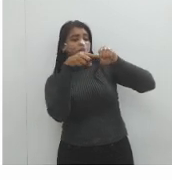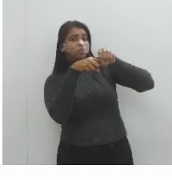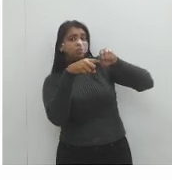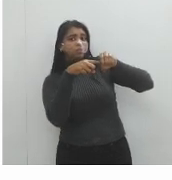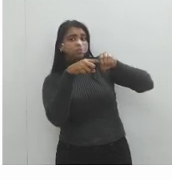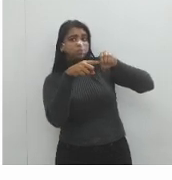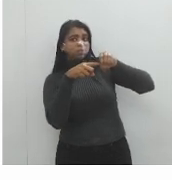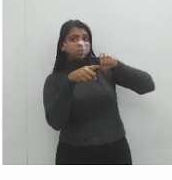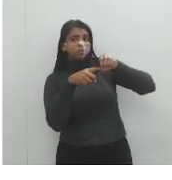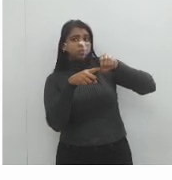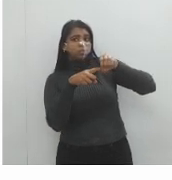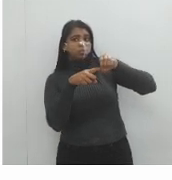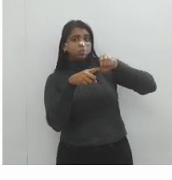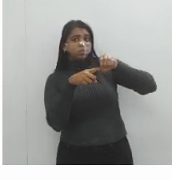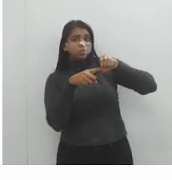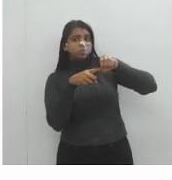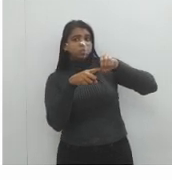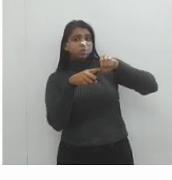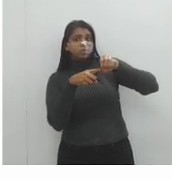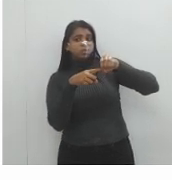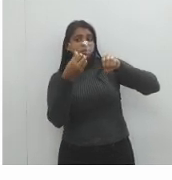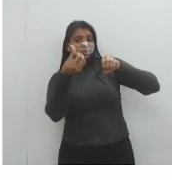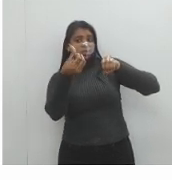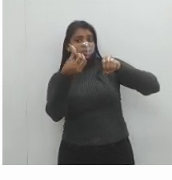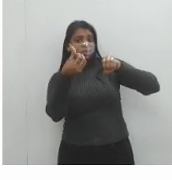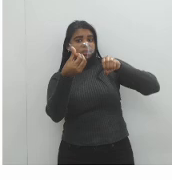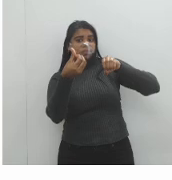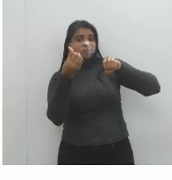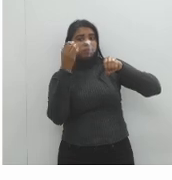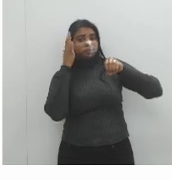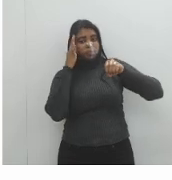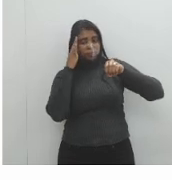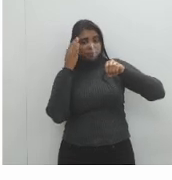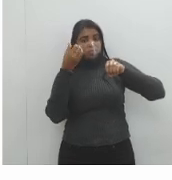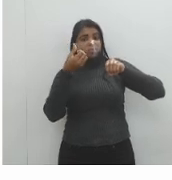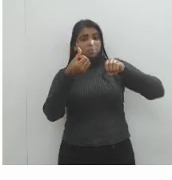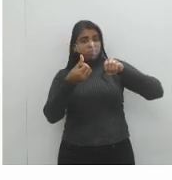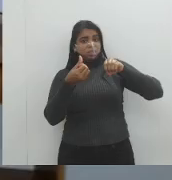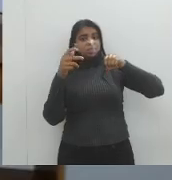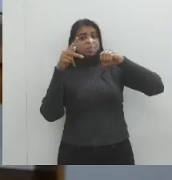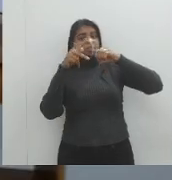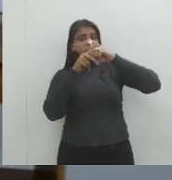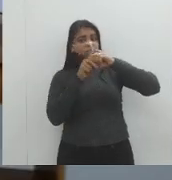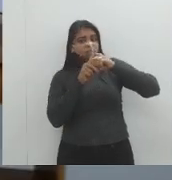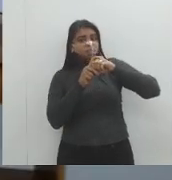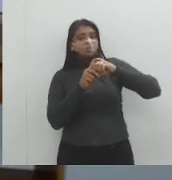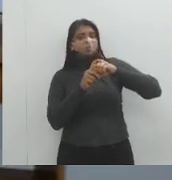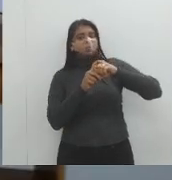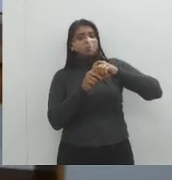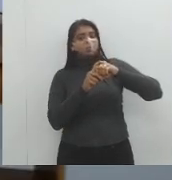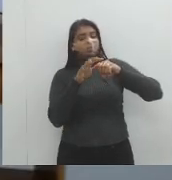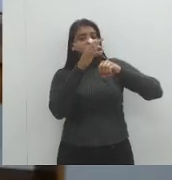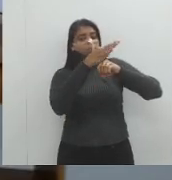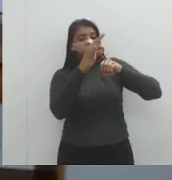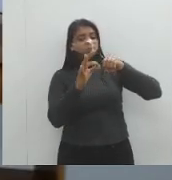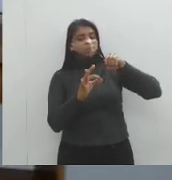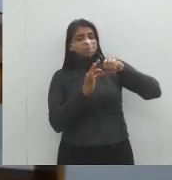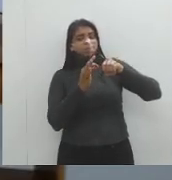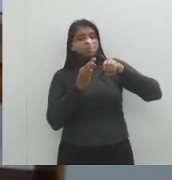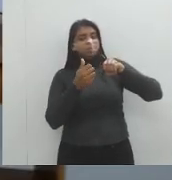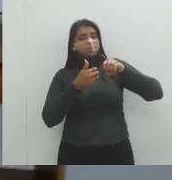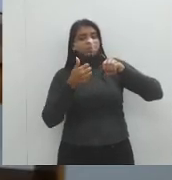aí comigo, olha só. 1, 2, 3, 4, 5, 6. Tem 6 prótons, tem 6 partículas